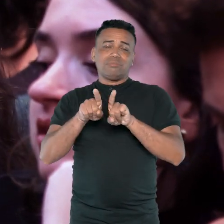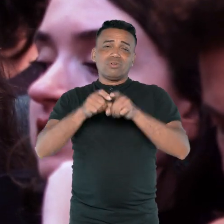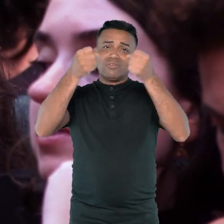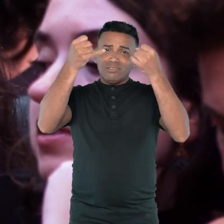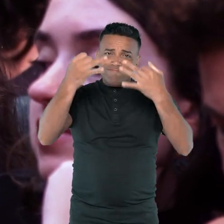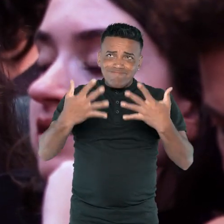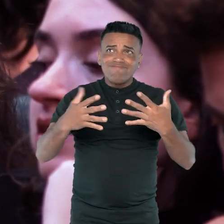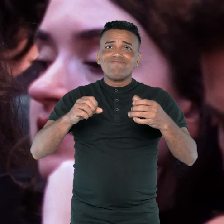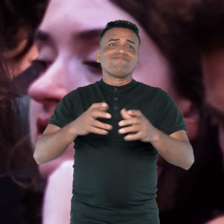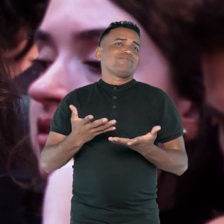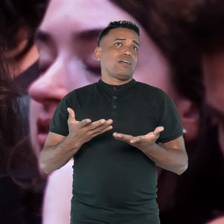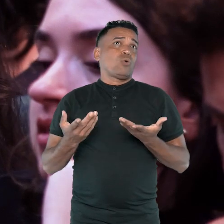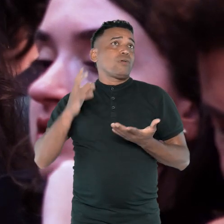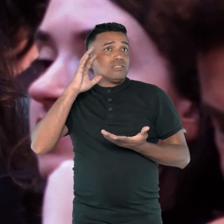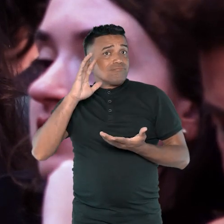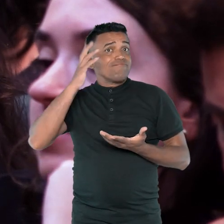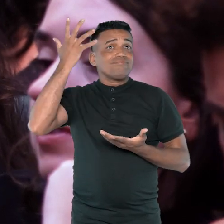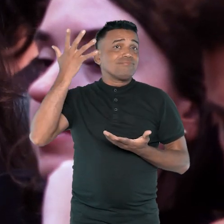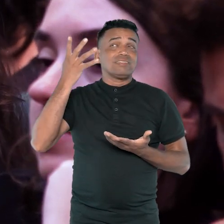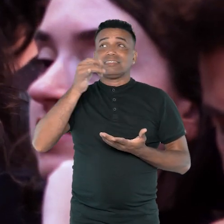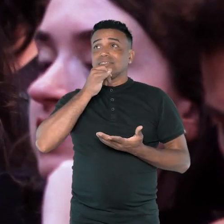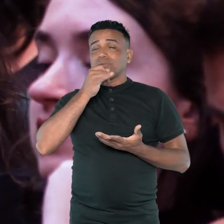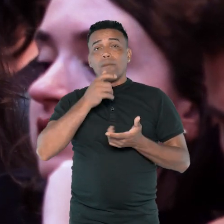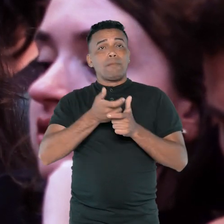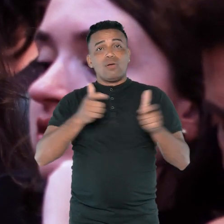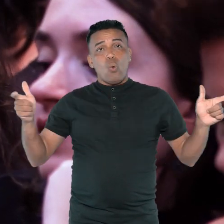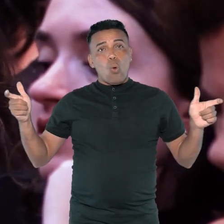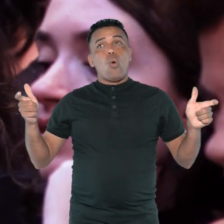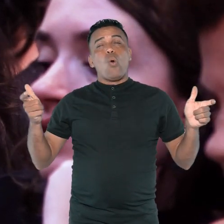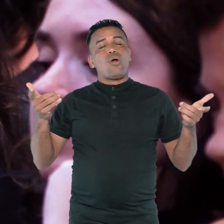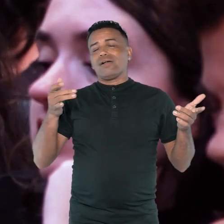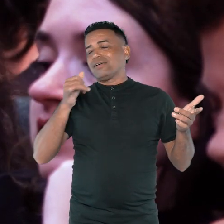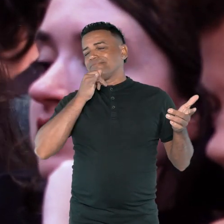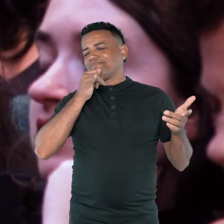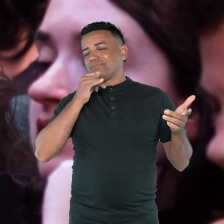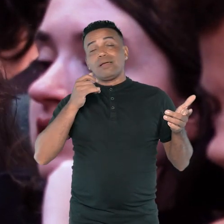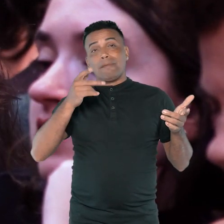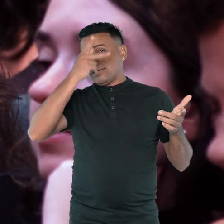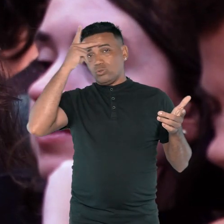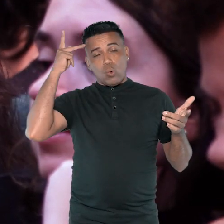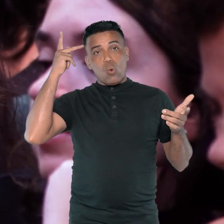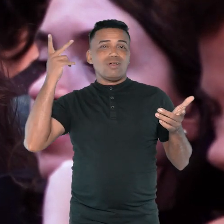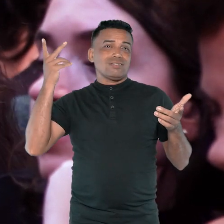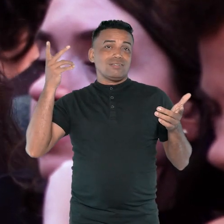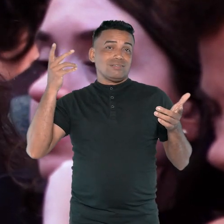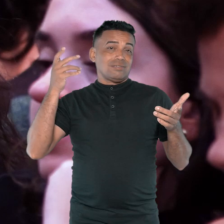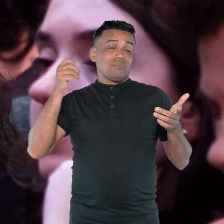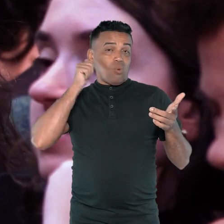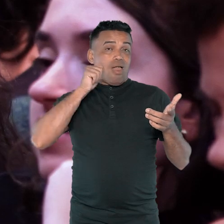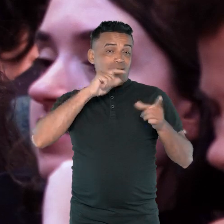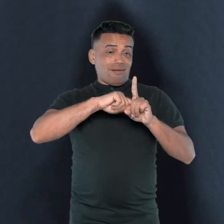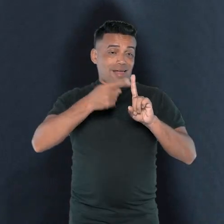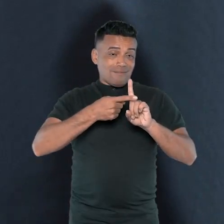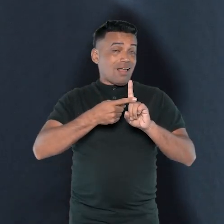comentasse esse fenômeno, que cada vez menos pessoas que gestam querem gestar.